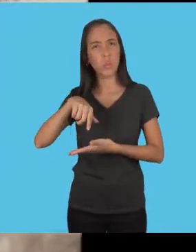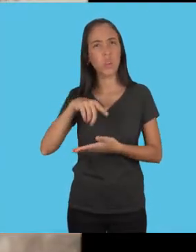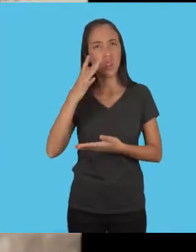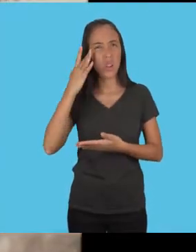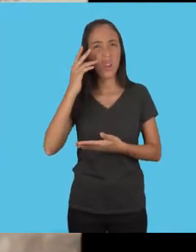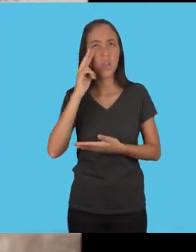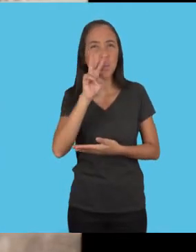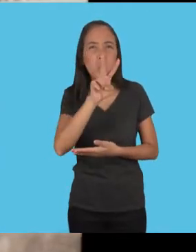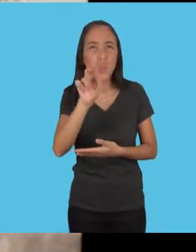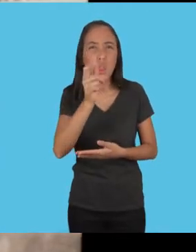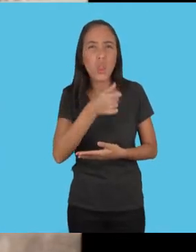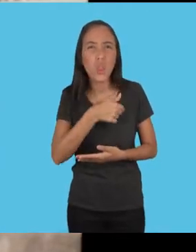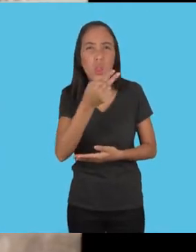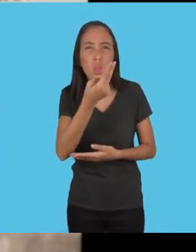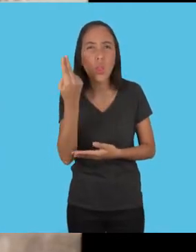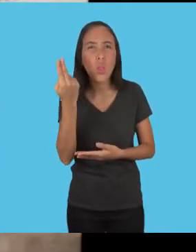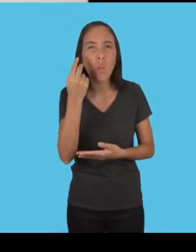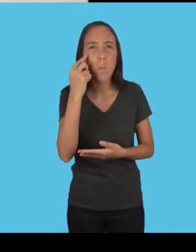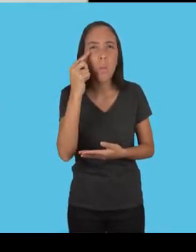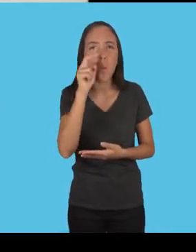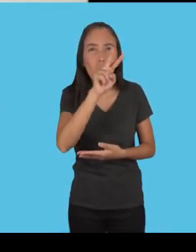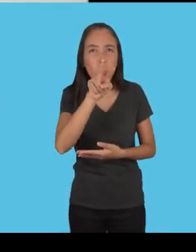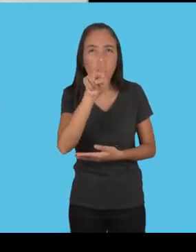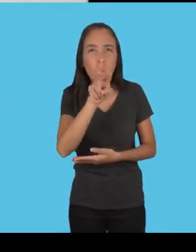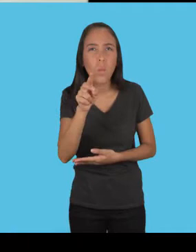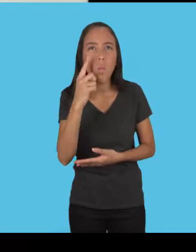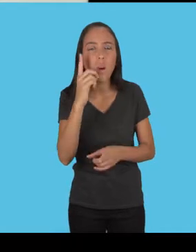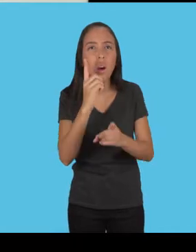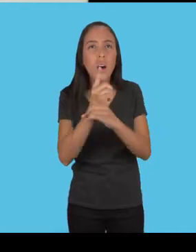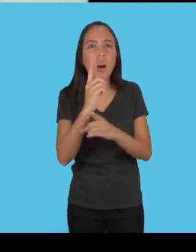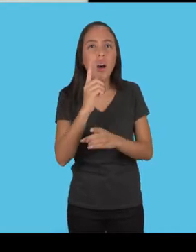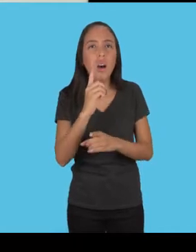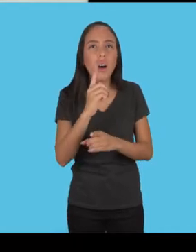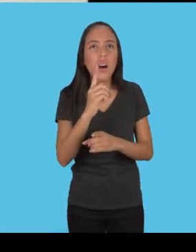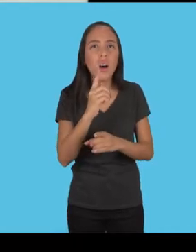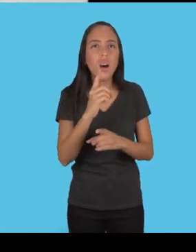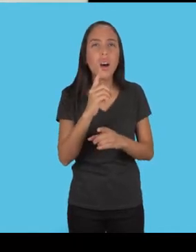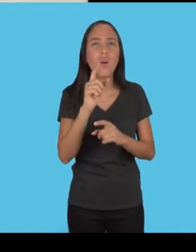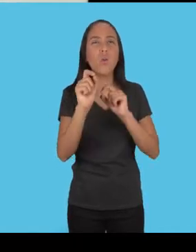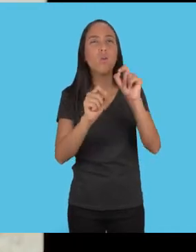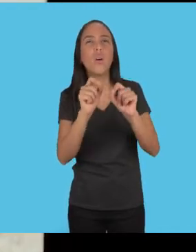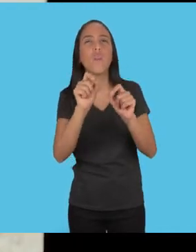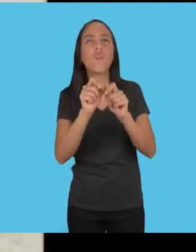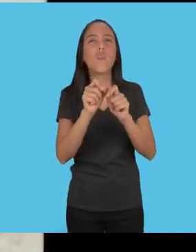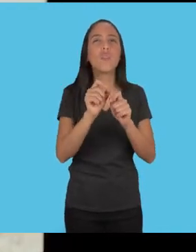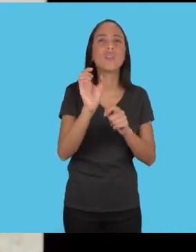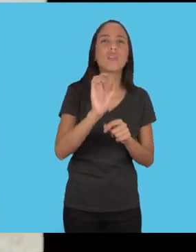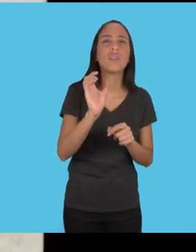algum lugar, nessa reportagem. Deixa eu ver. Eles faziam pela ciência.